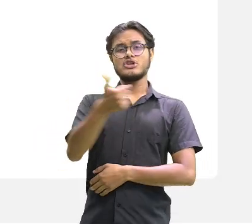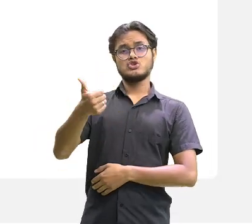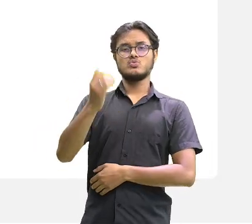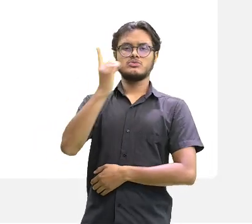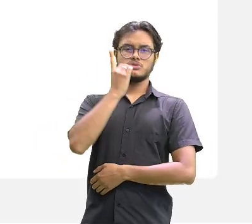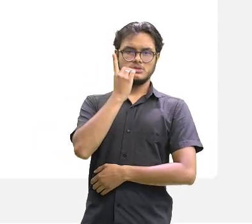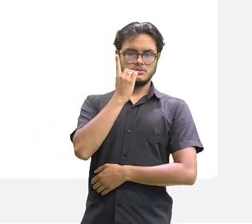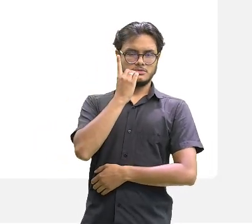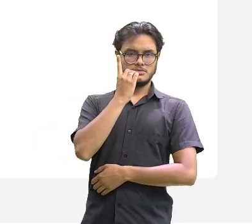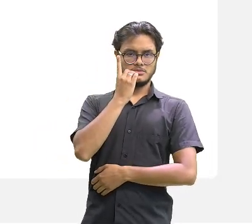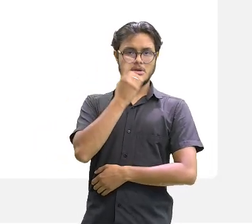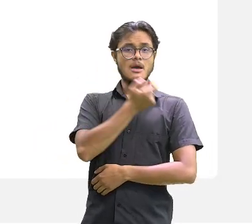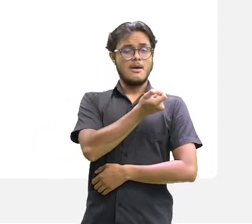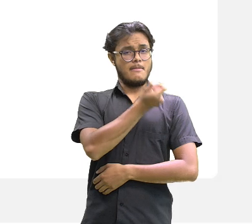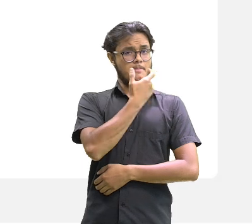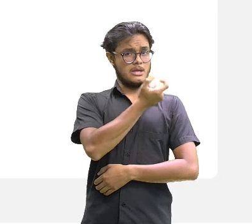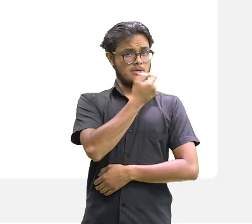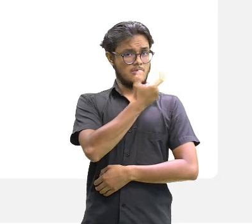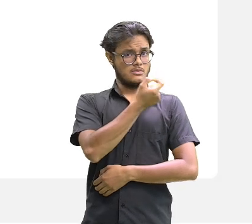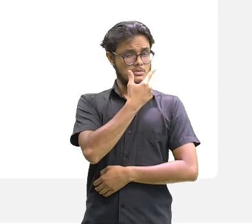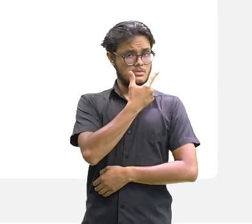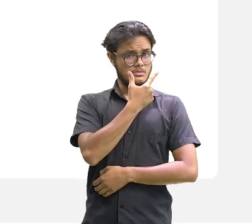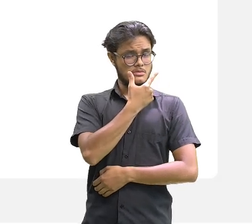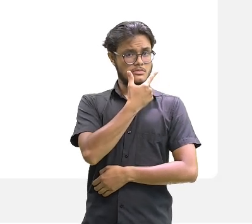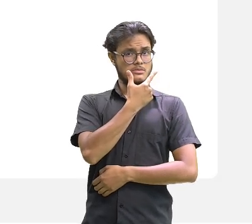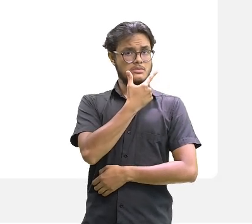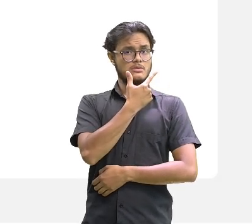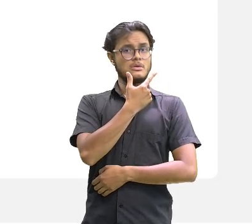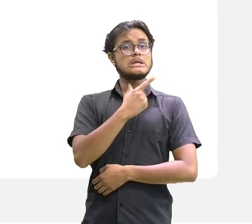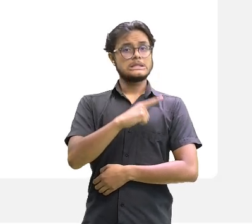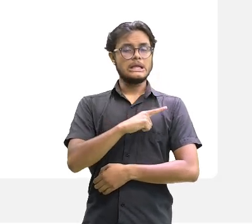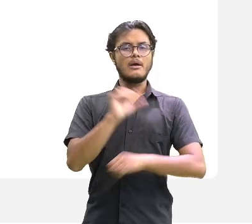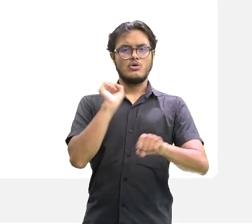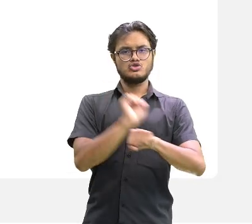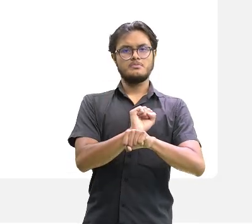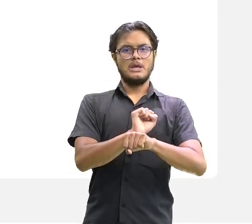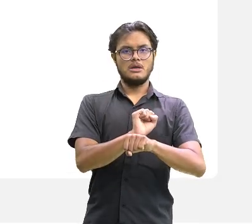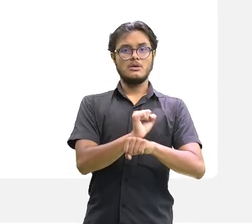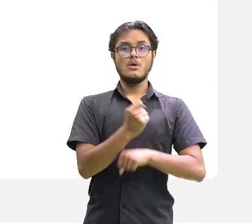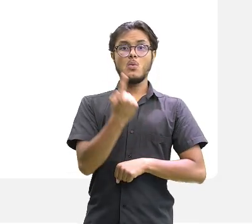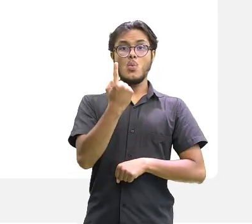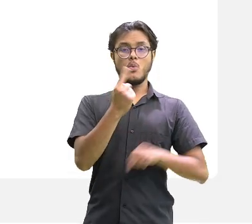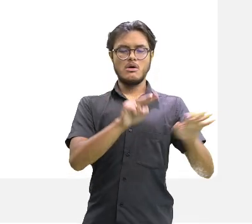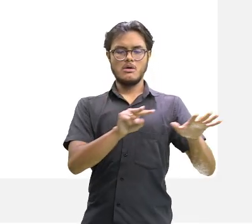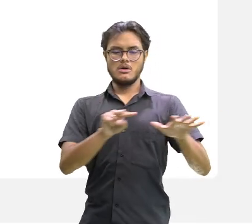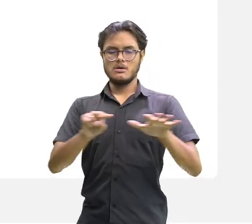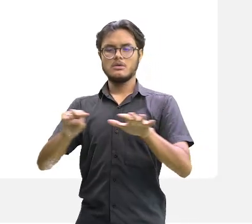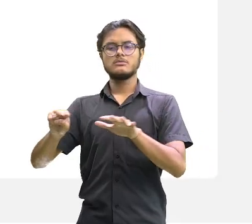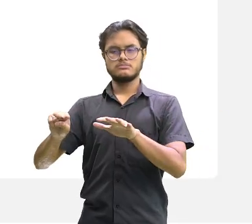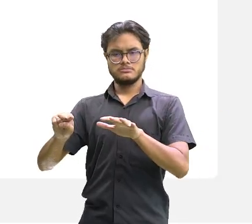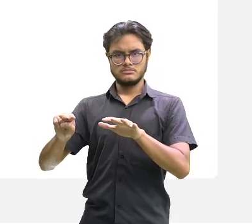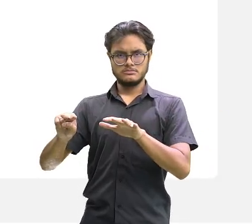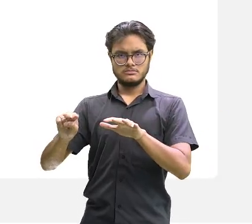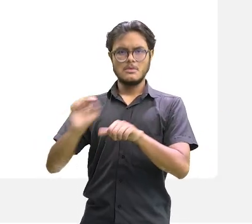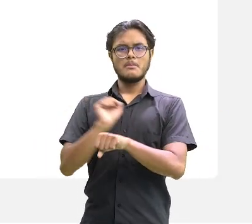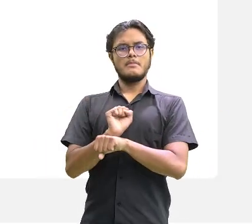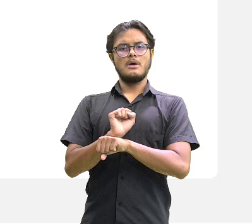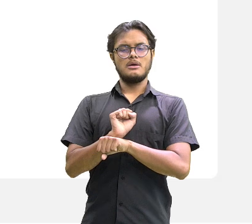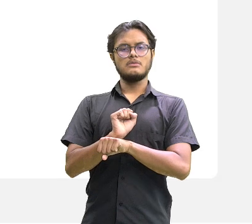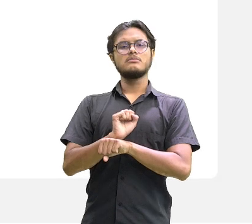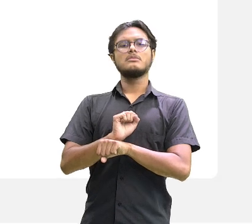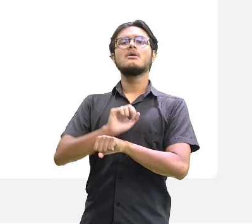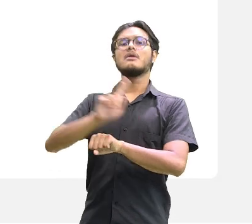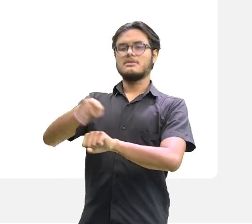pílula, a orientação é que seja feita uma pausa de 1 semana para que o processo